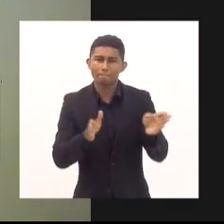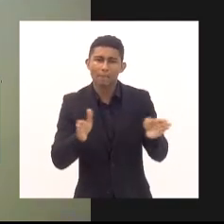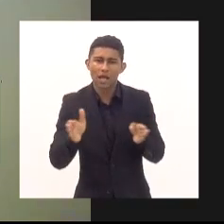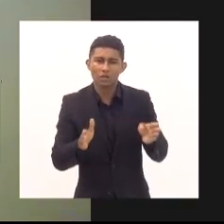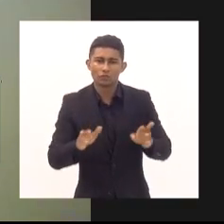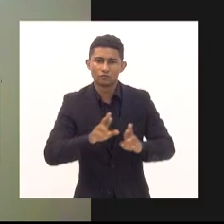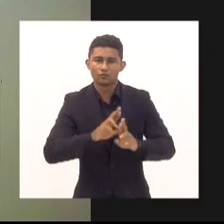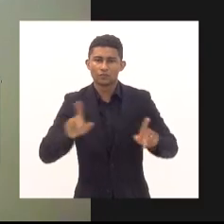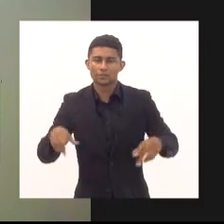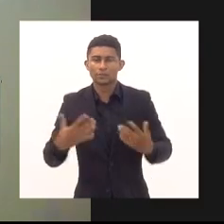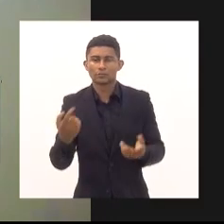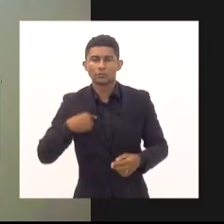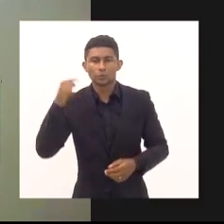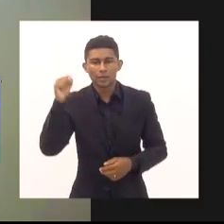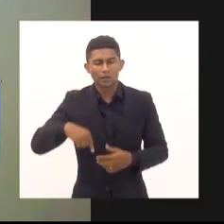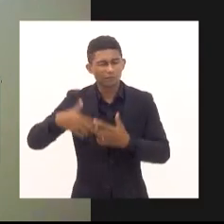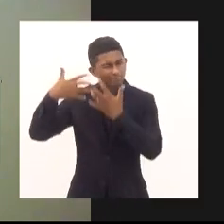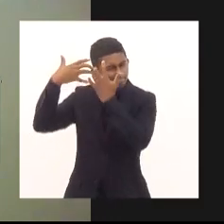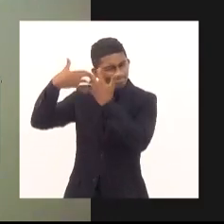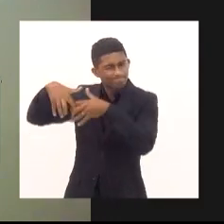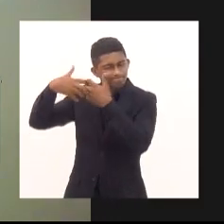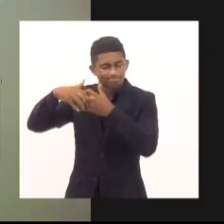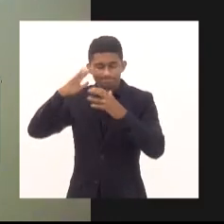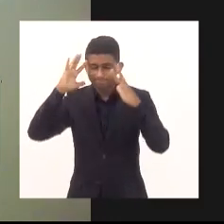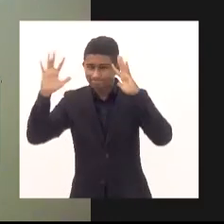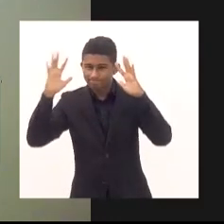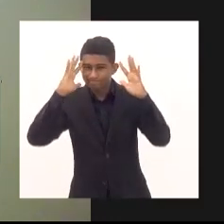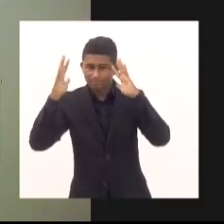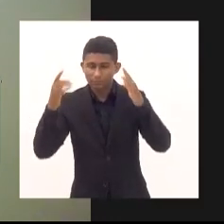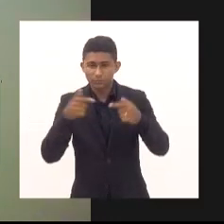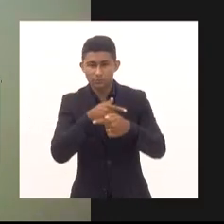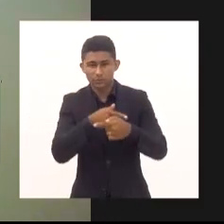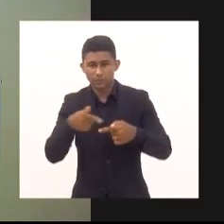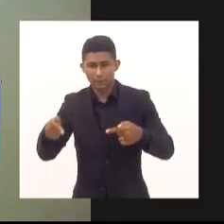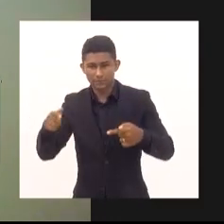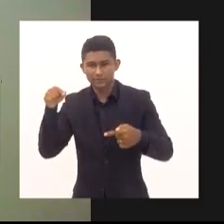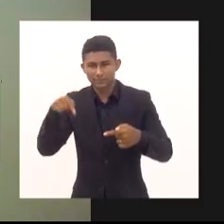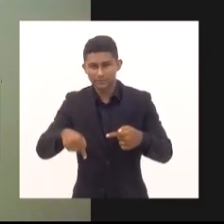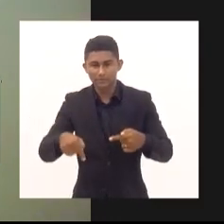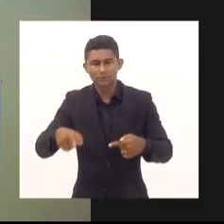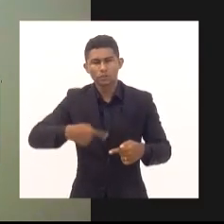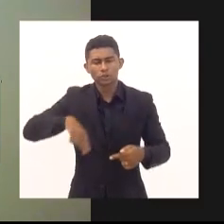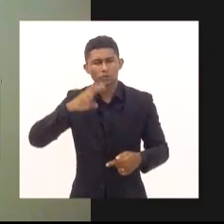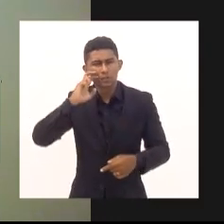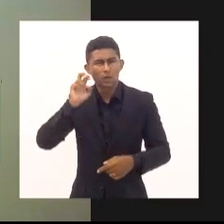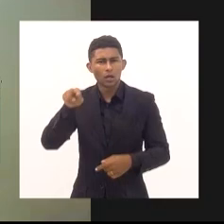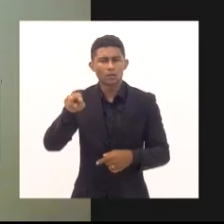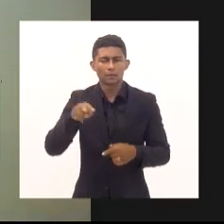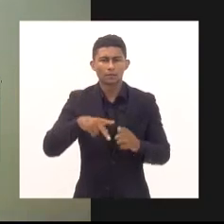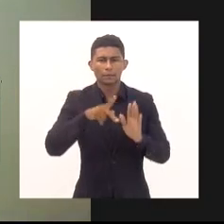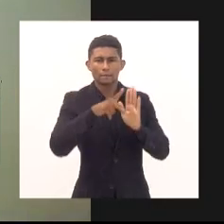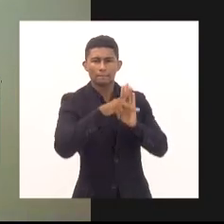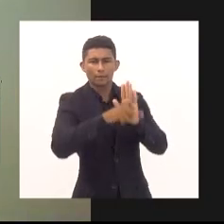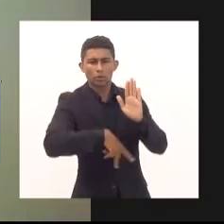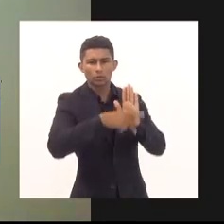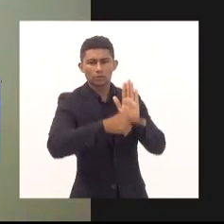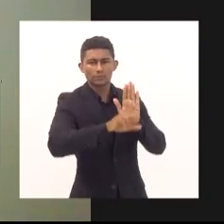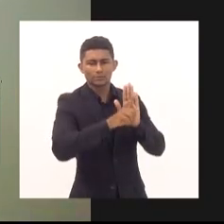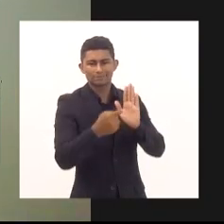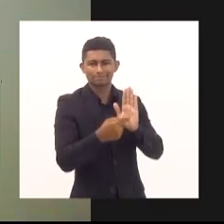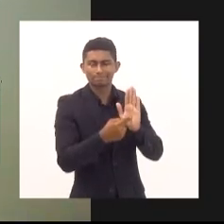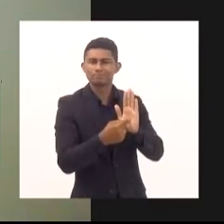de fazer essa reflexão quando examinamos essa semana, né, um projeto de lei que determinava,